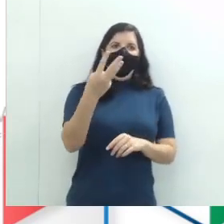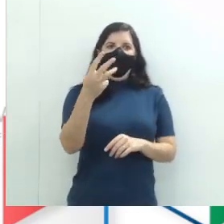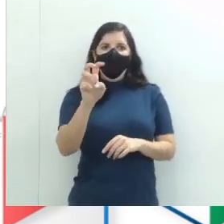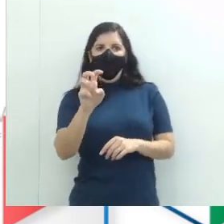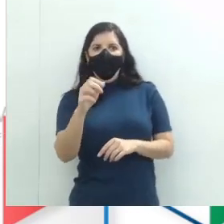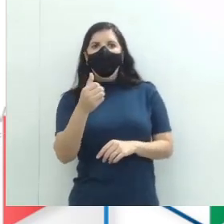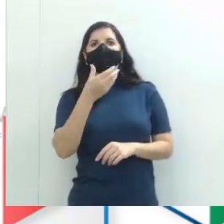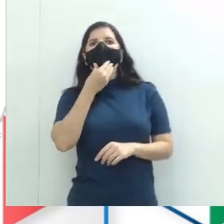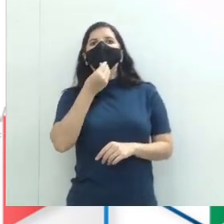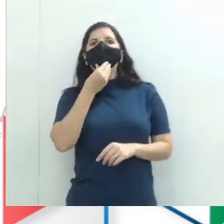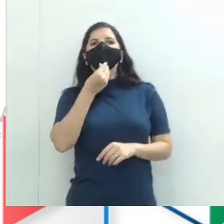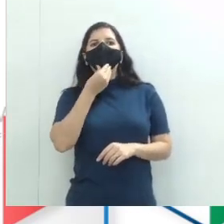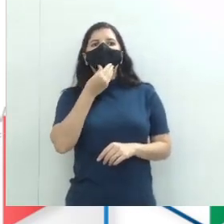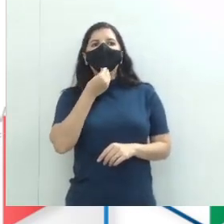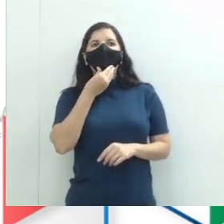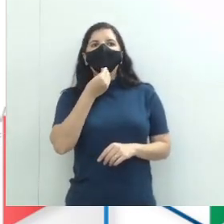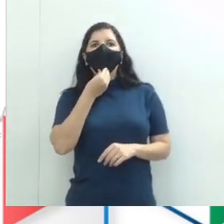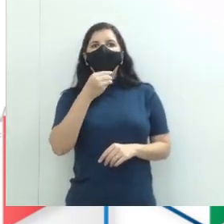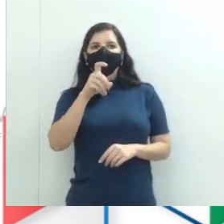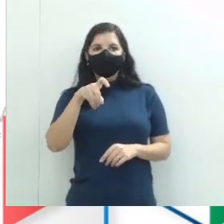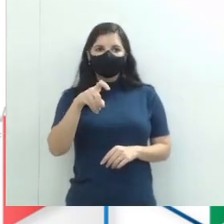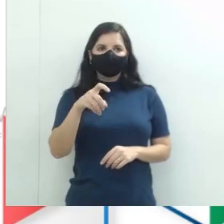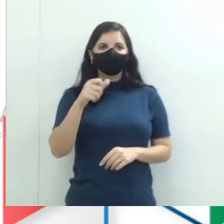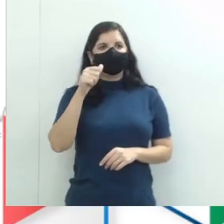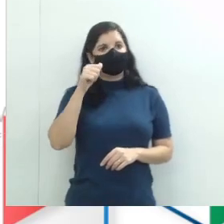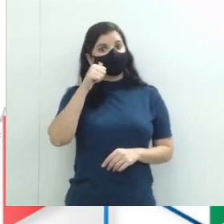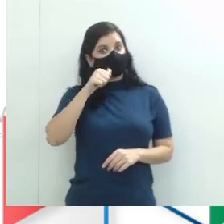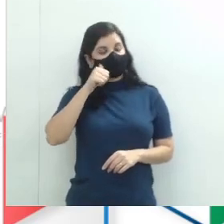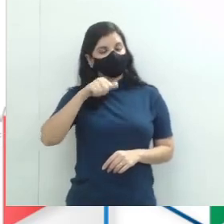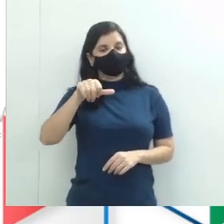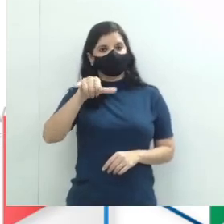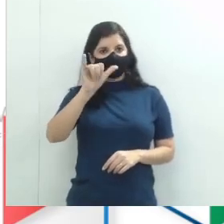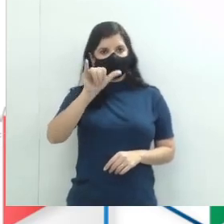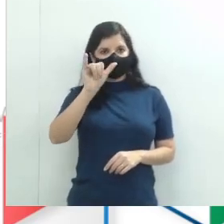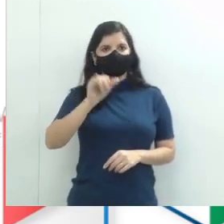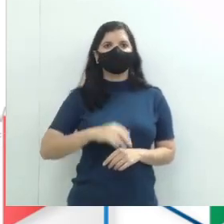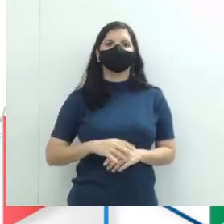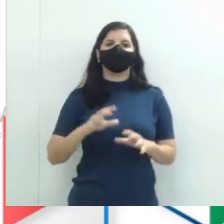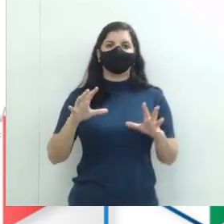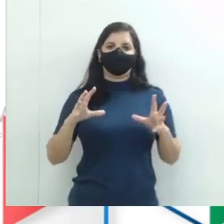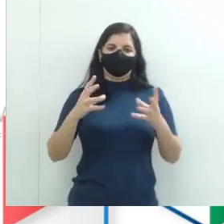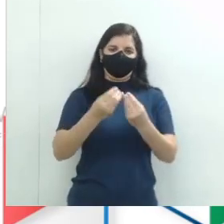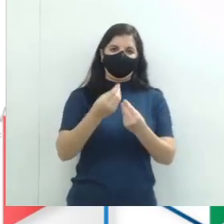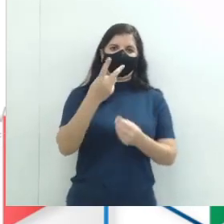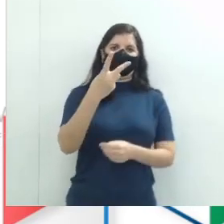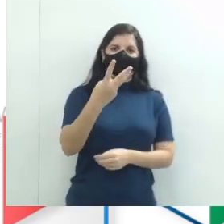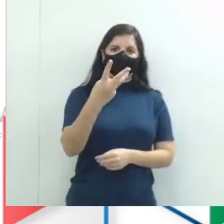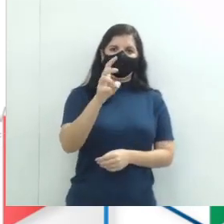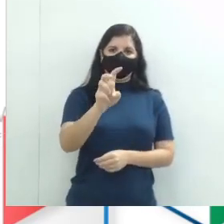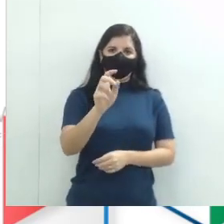35 para meninos, tá? Sendo x e meninas sendo y. E